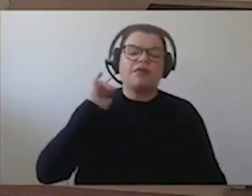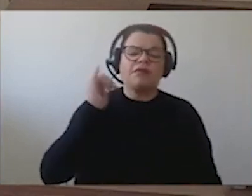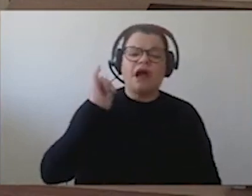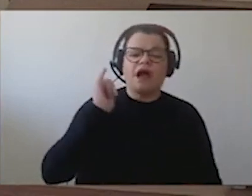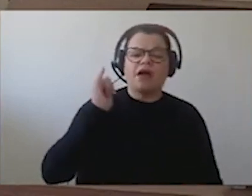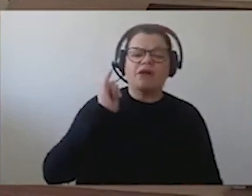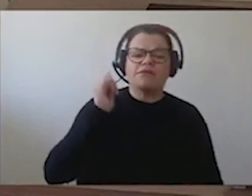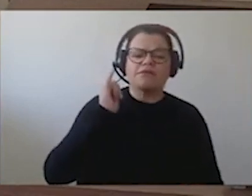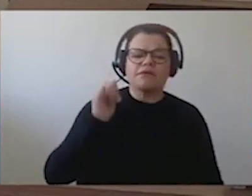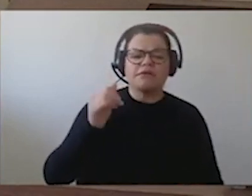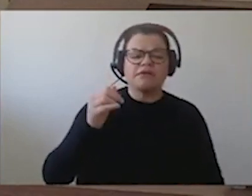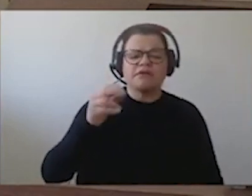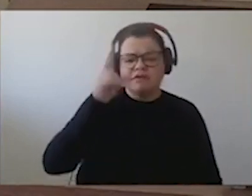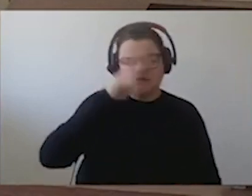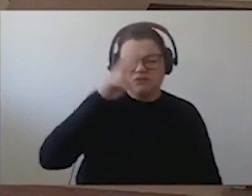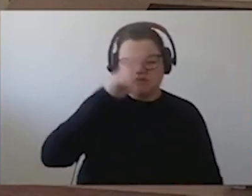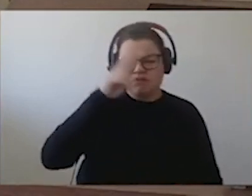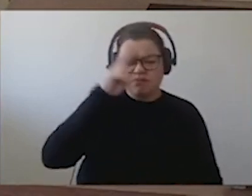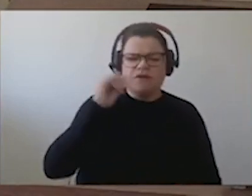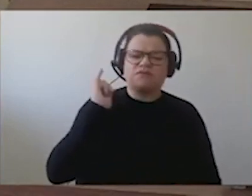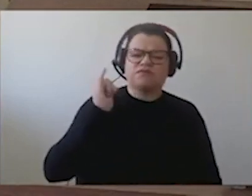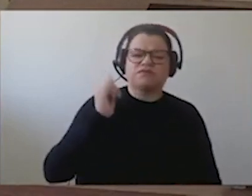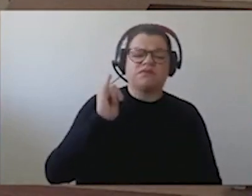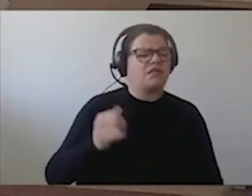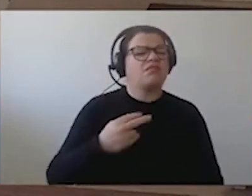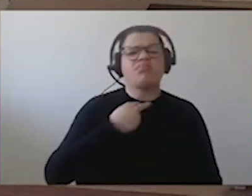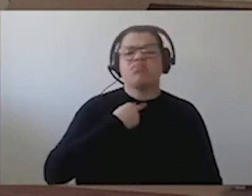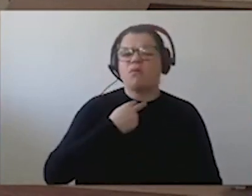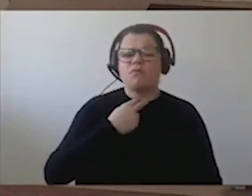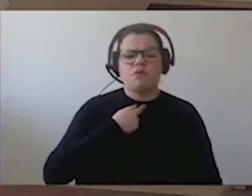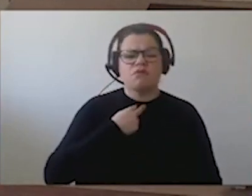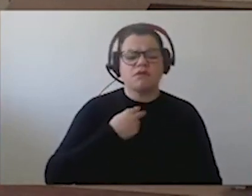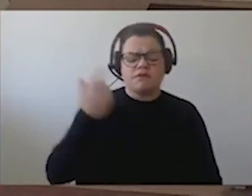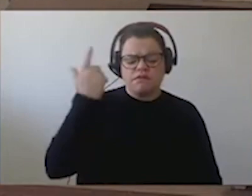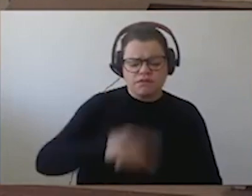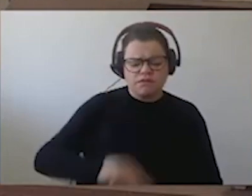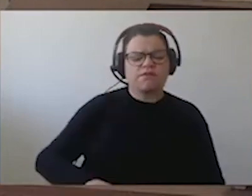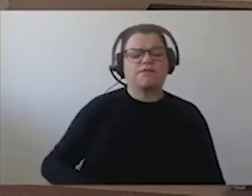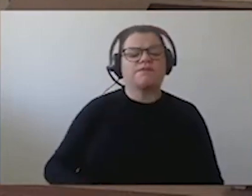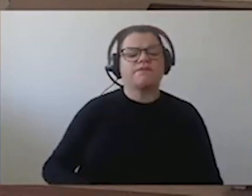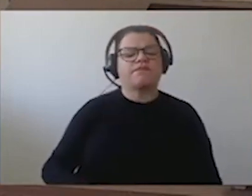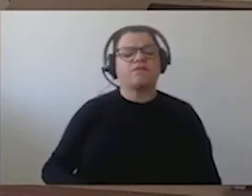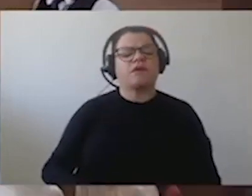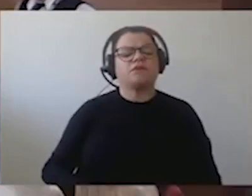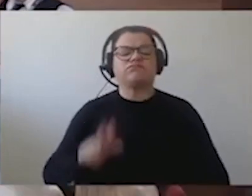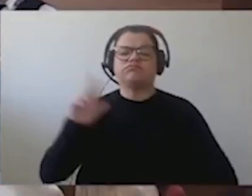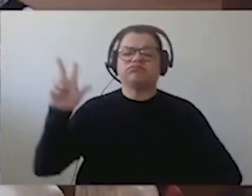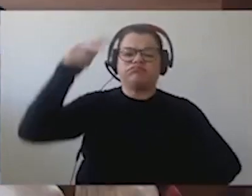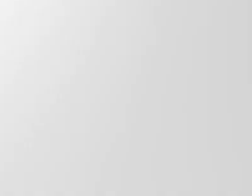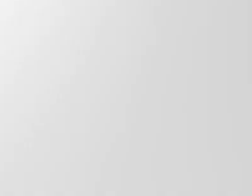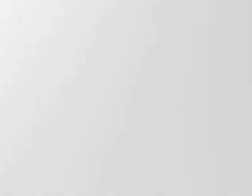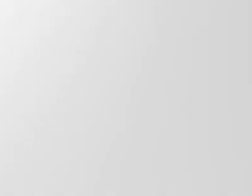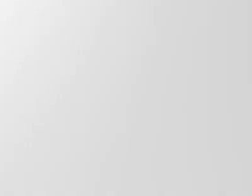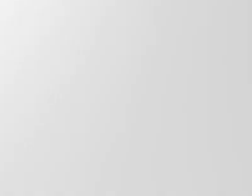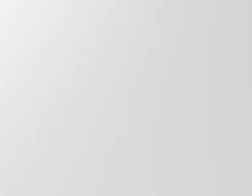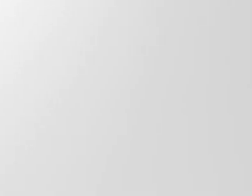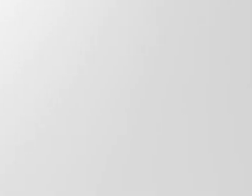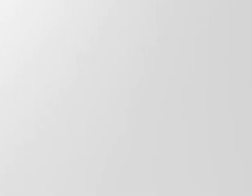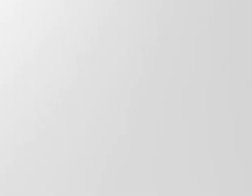Então, nós não precisamos deixar. Então, mais uma vez, fica aqui o nosso posicionamento. Obrigada, senhor presidente.